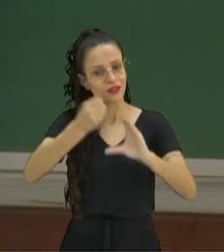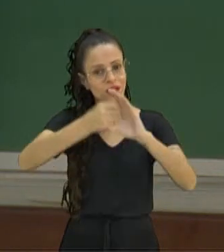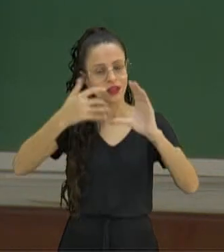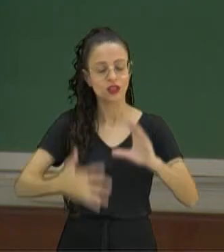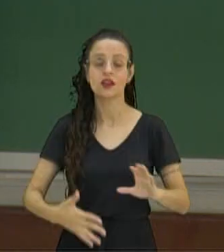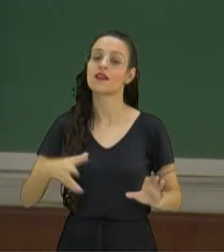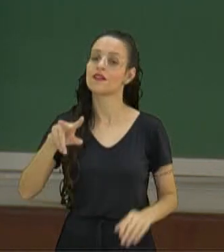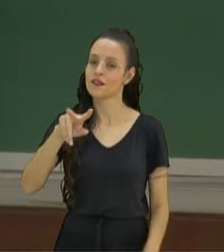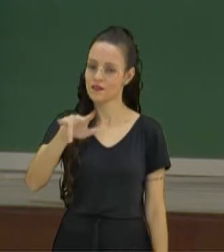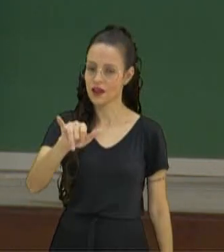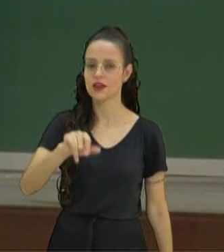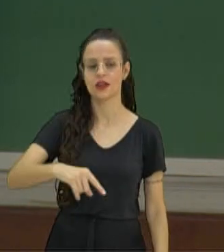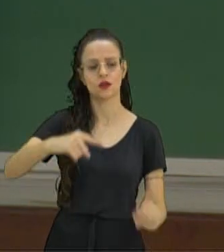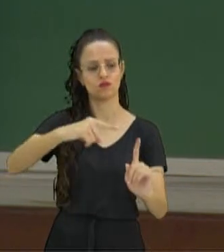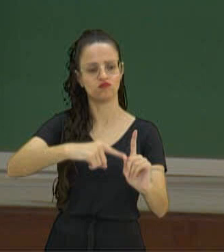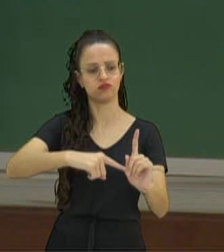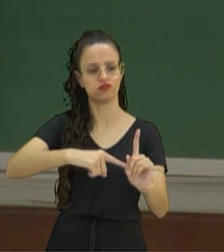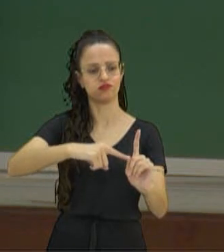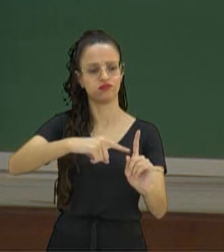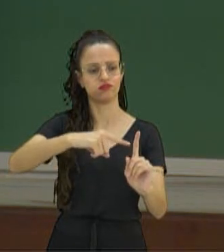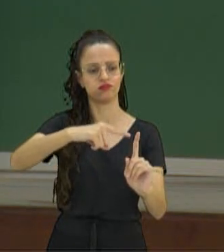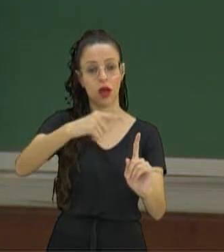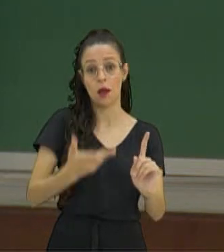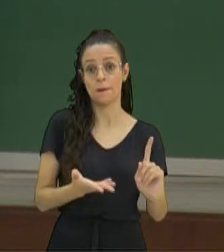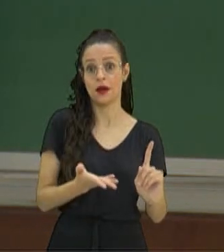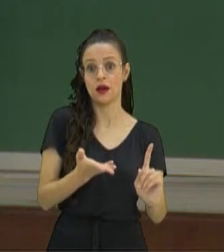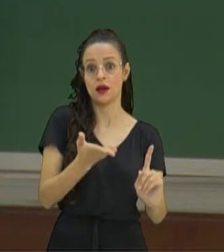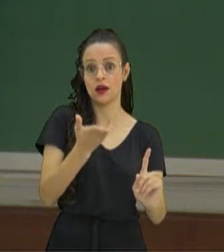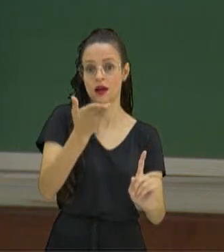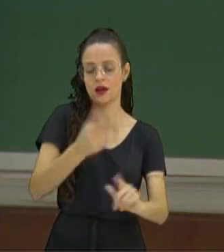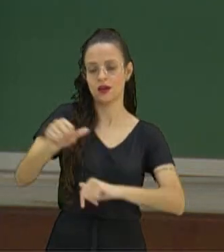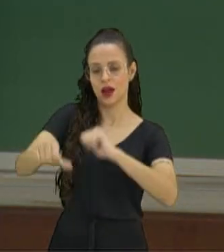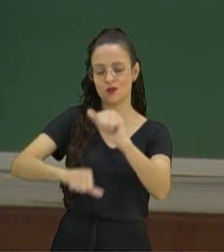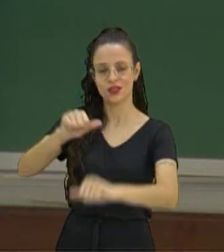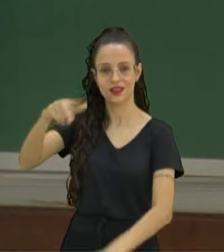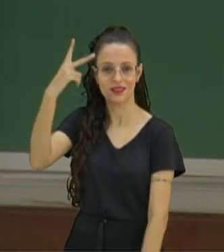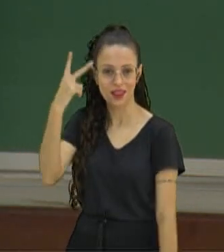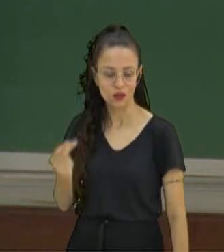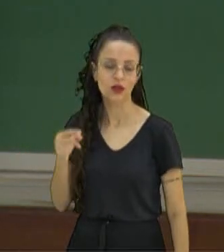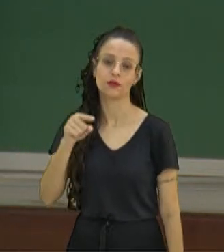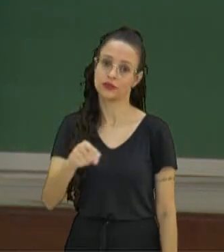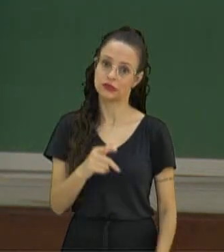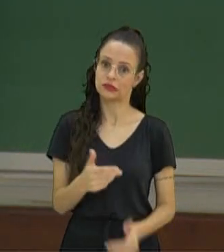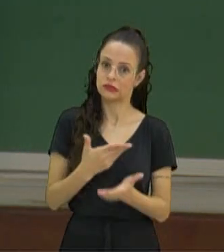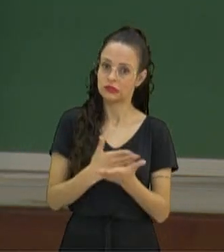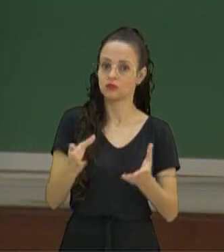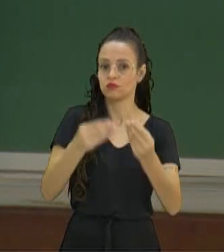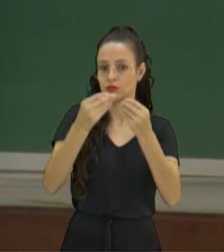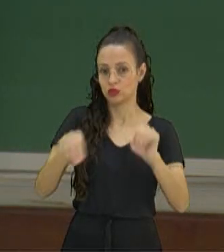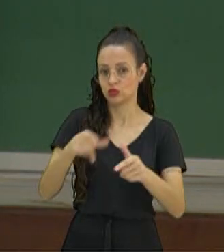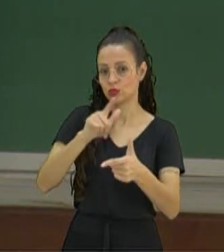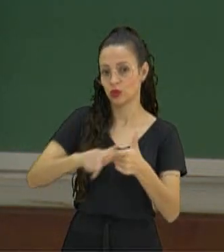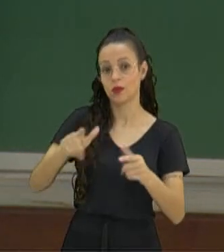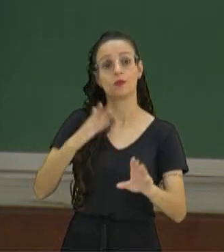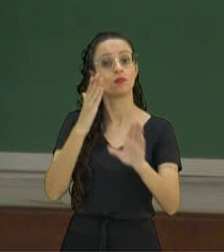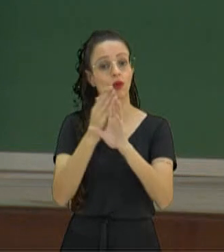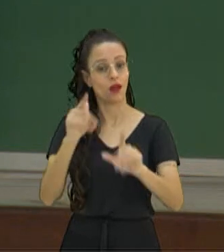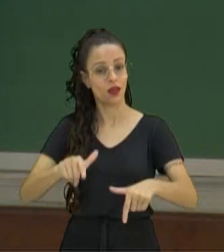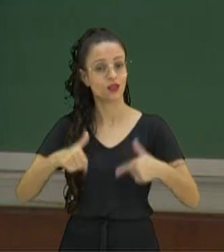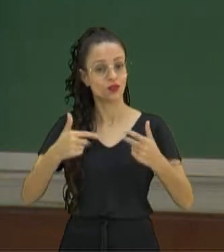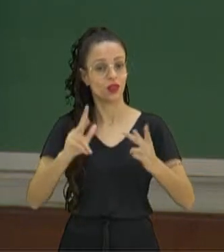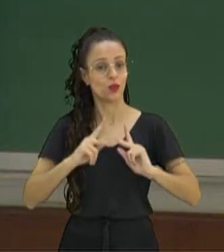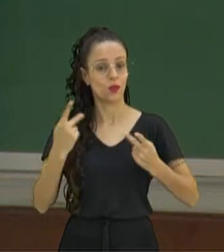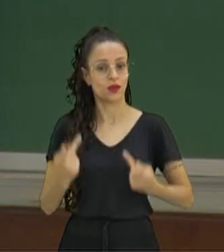as temperaturas, por exemplo, vão alterar aquilo que era natural e isso vai se tornar um problema a partir das atividades humanas,